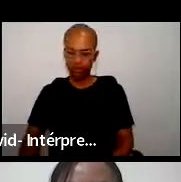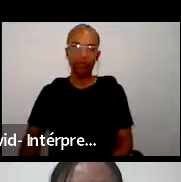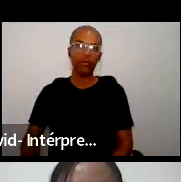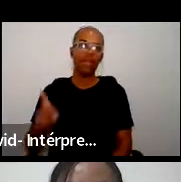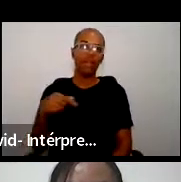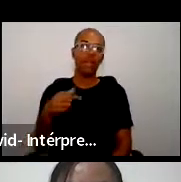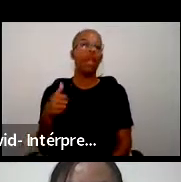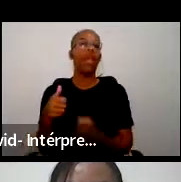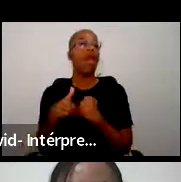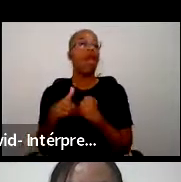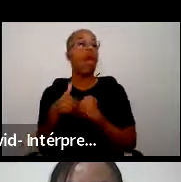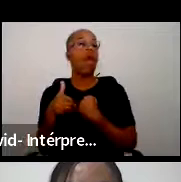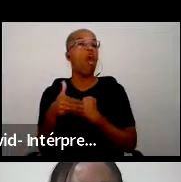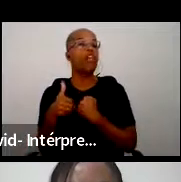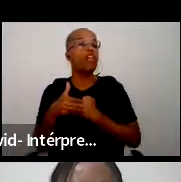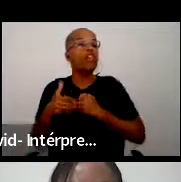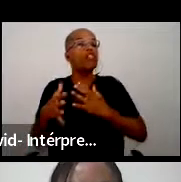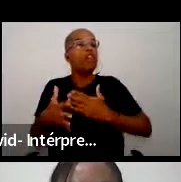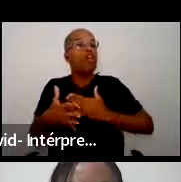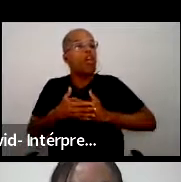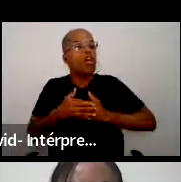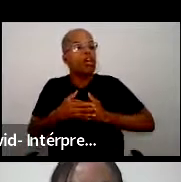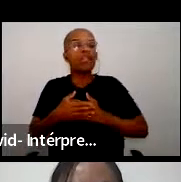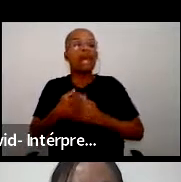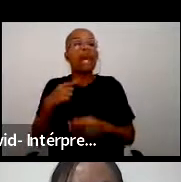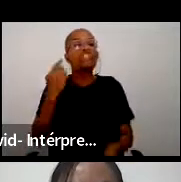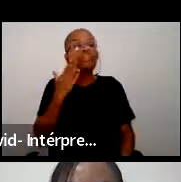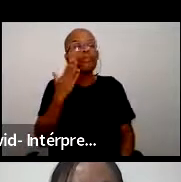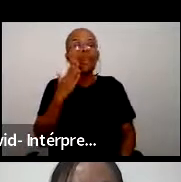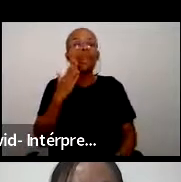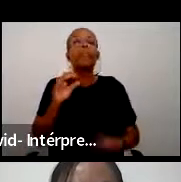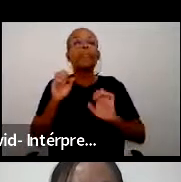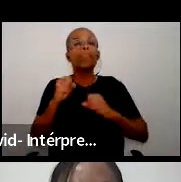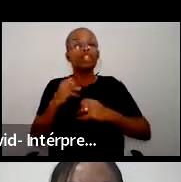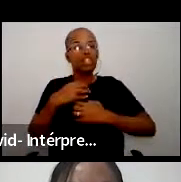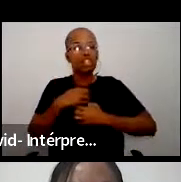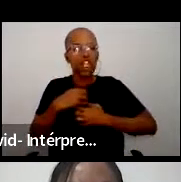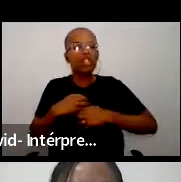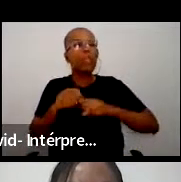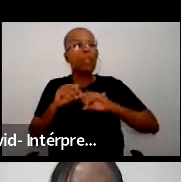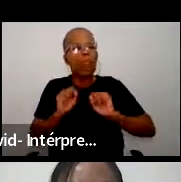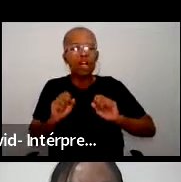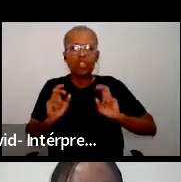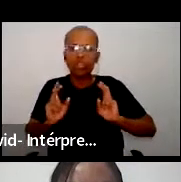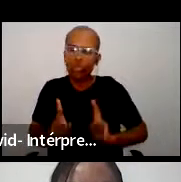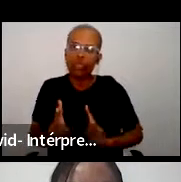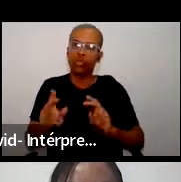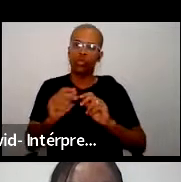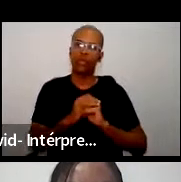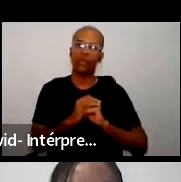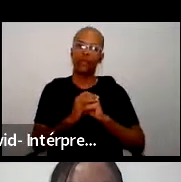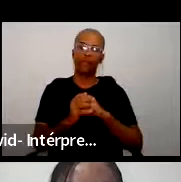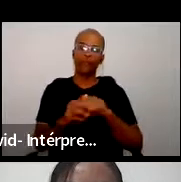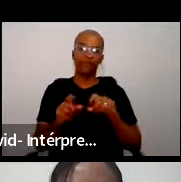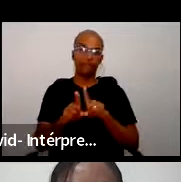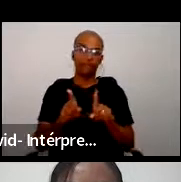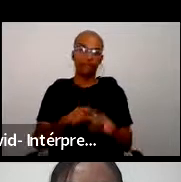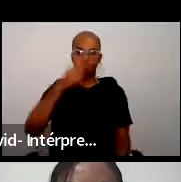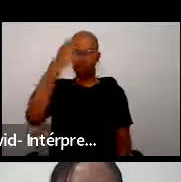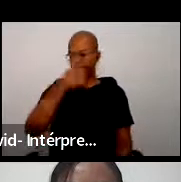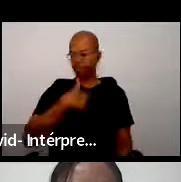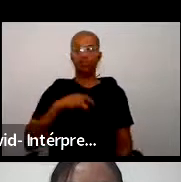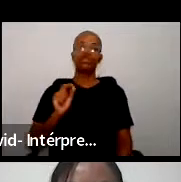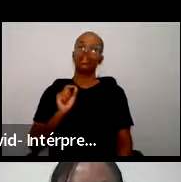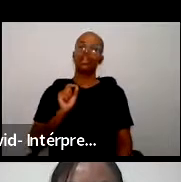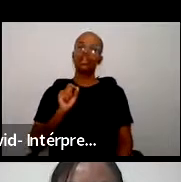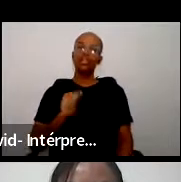acolhedor mesmo a gente saber que pode continuar sendo e que justamente por ser quem a gente é, a